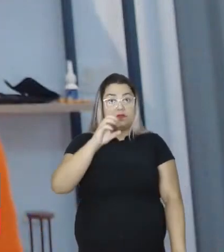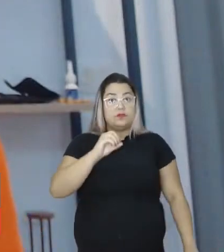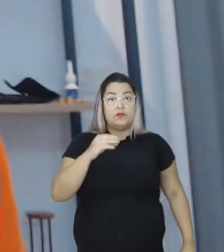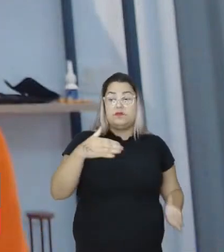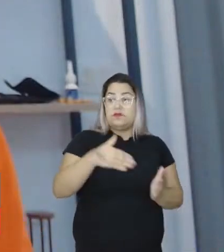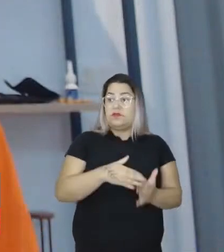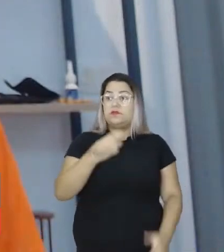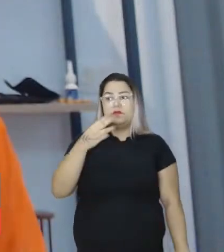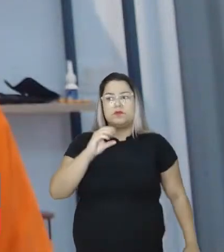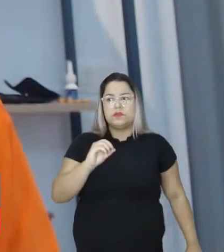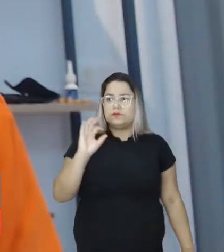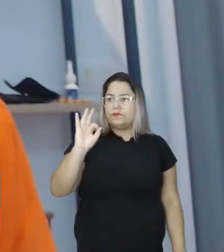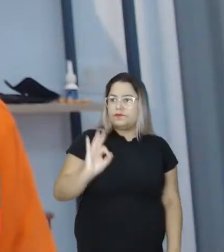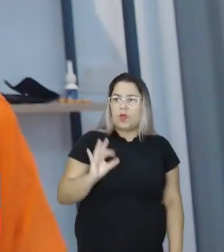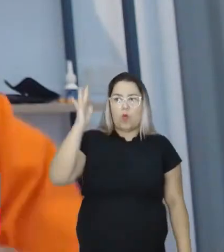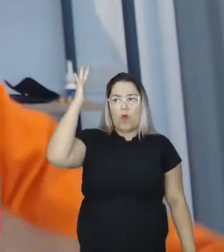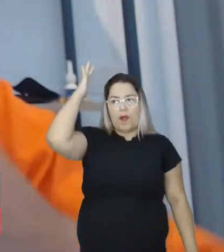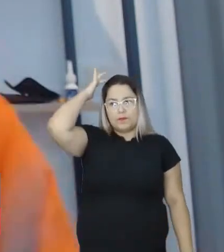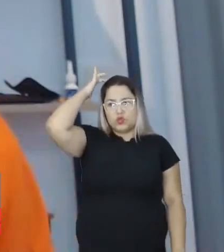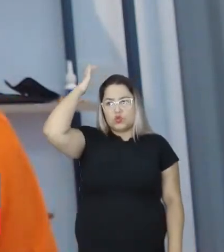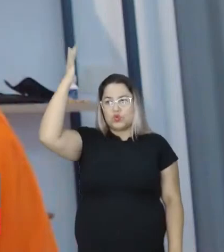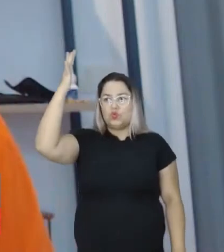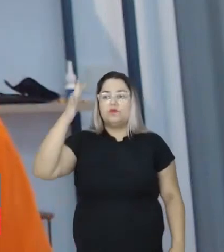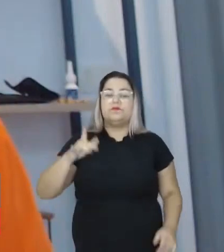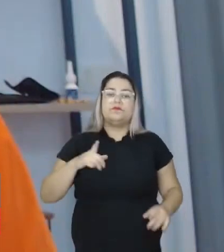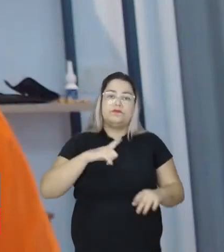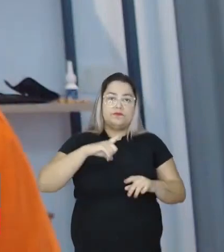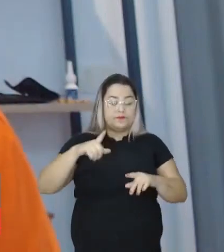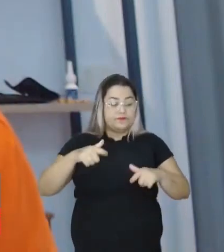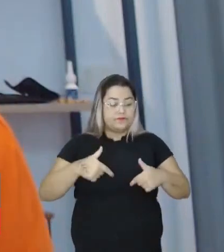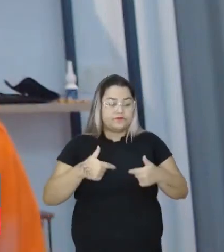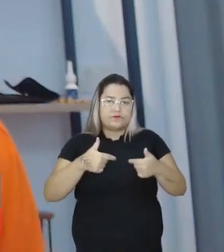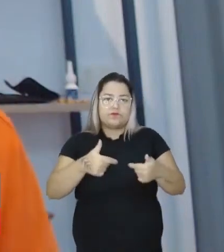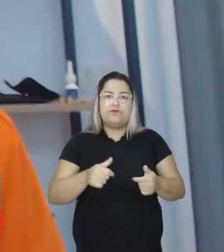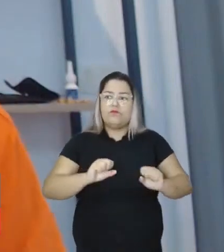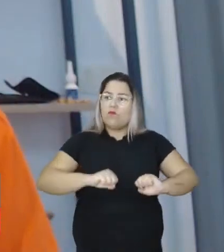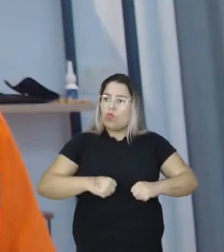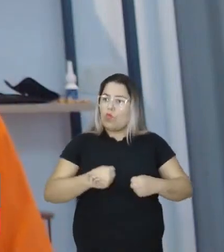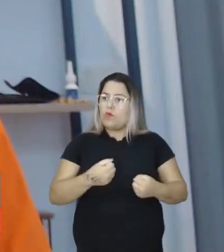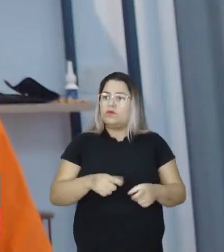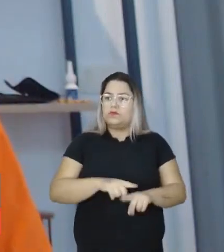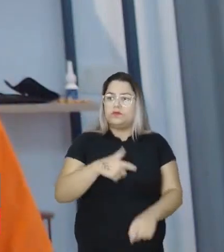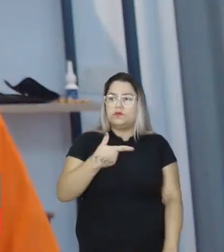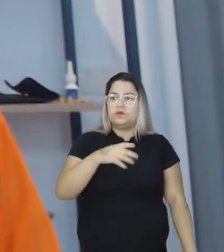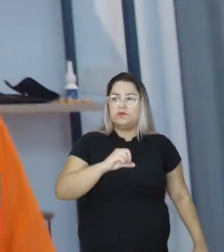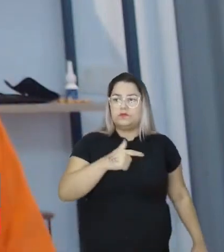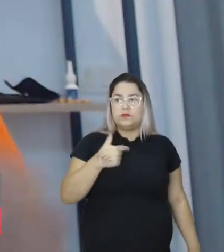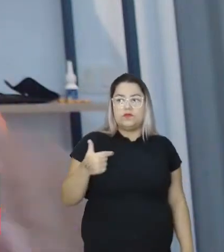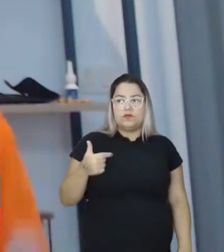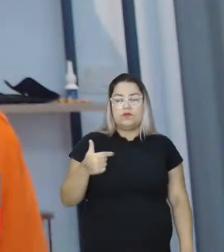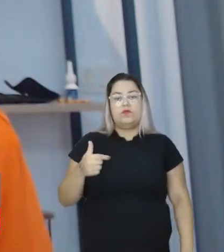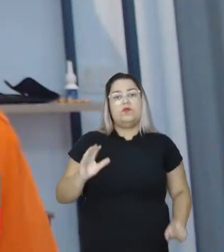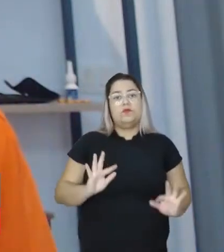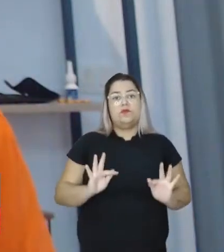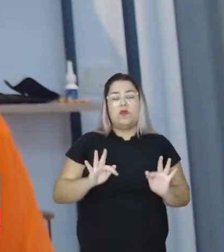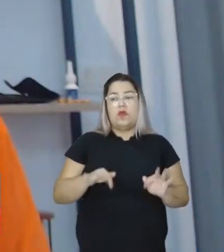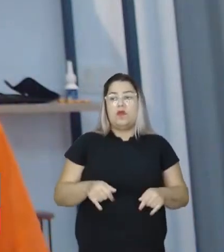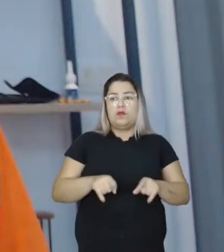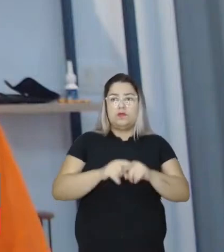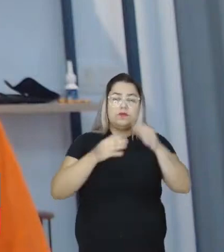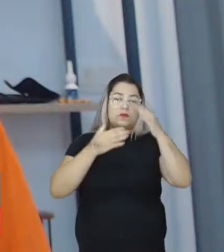absurdo. Então, nós tivemos mais uma luta que foi feita ali no final já de 2022. Quero agradecer